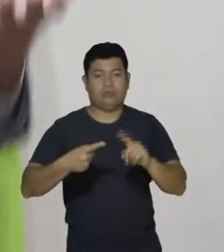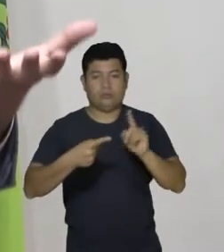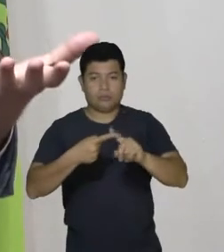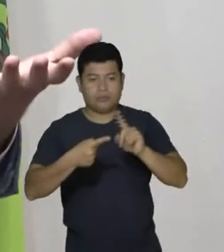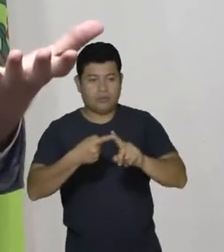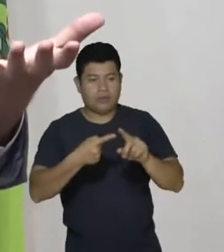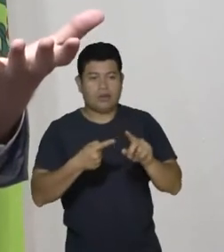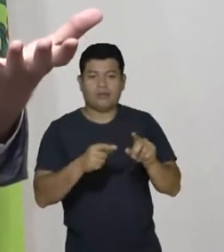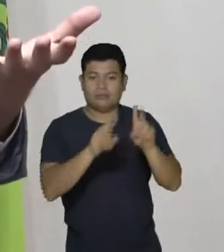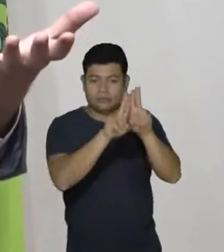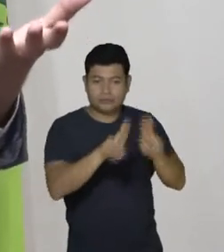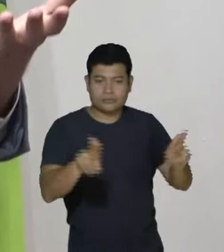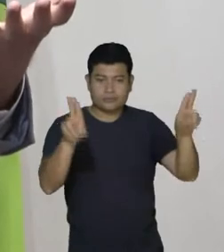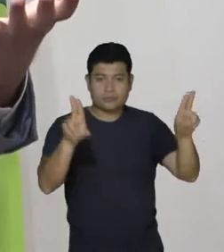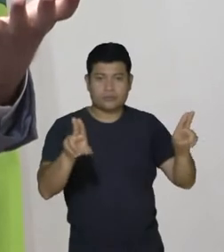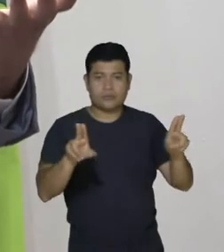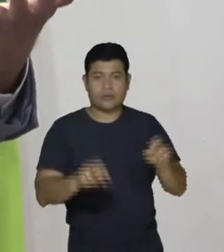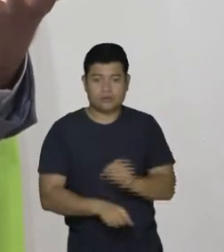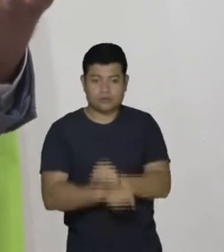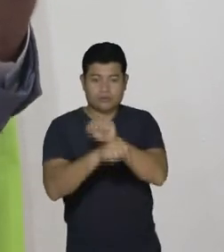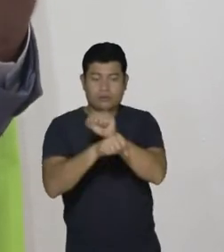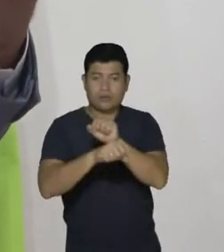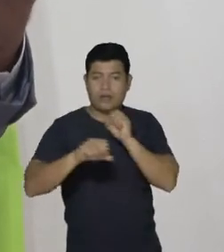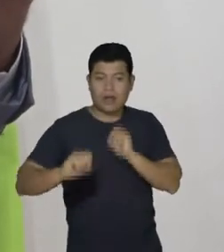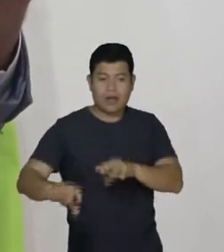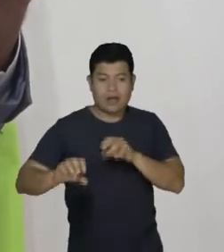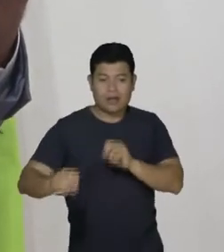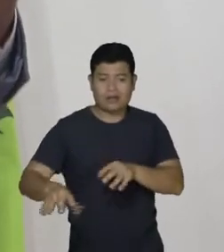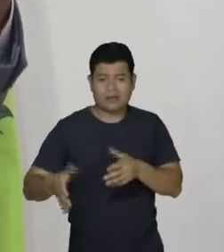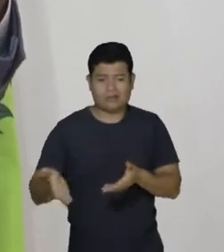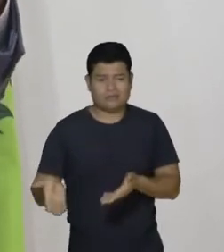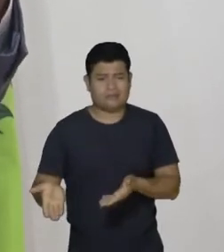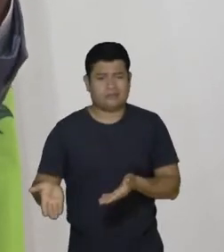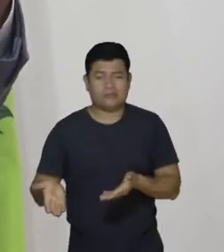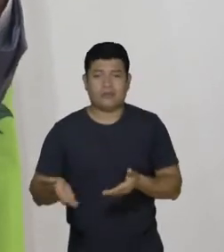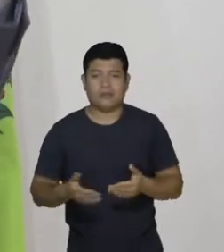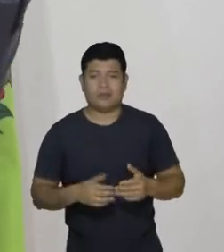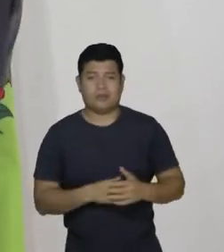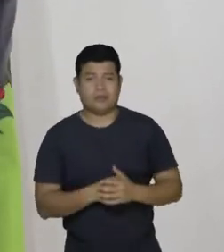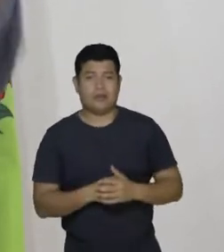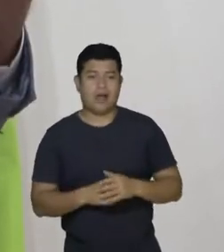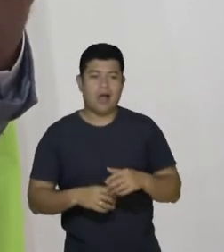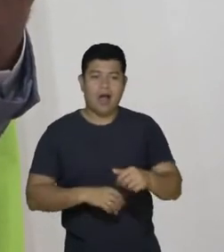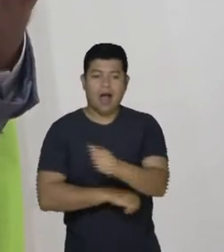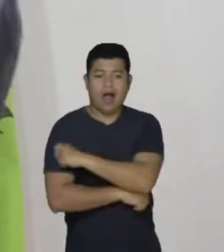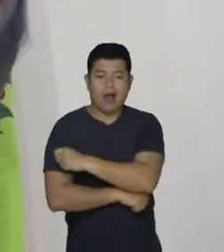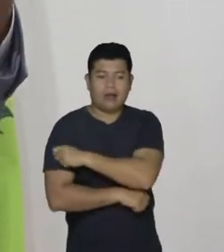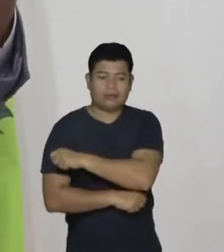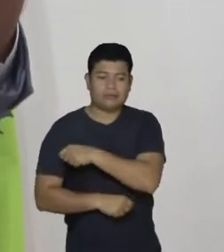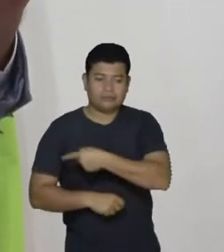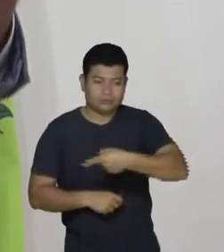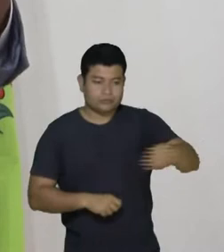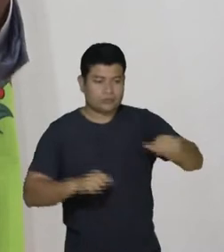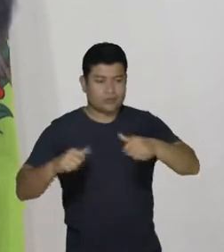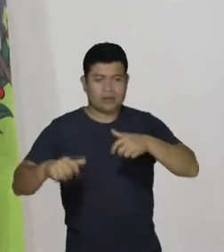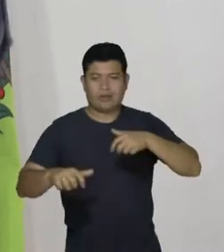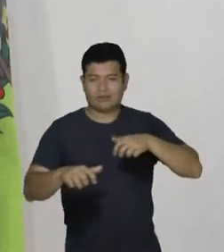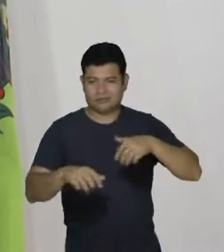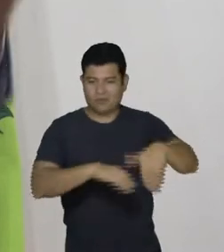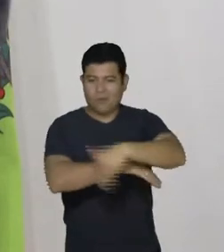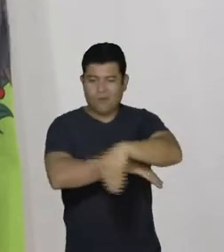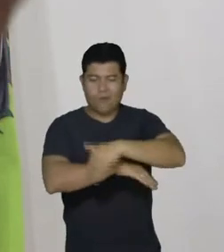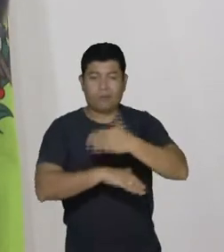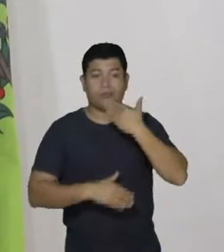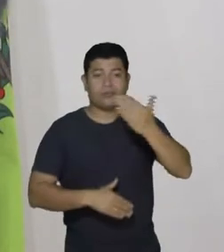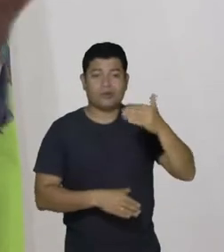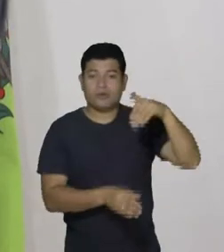em escolas. A Universidade Federal de Santa Catarina suspendendo a aula para que alunos vá para as ruas, vão para as ruas para pedir